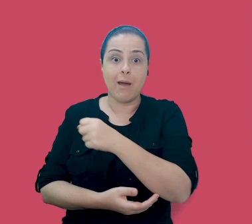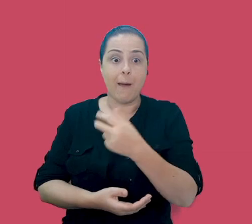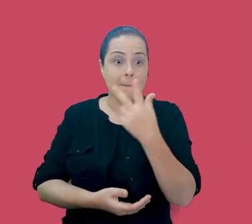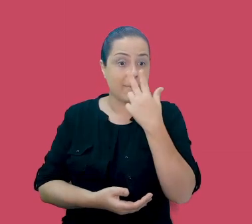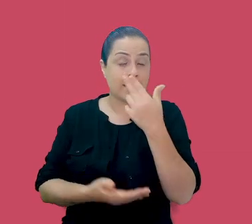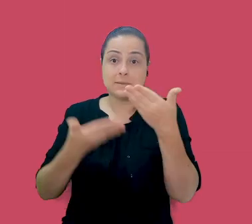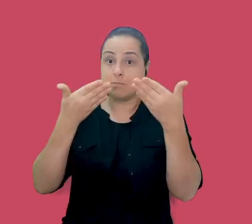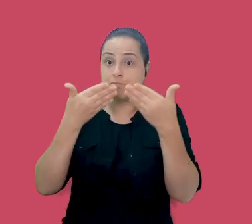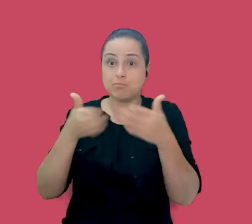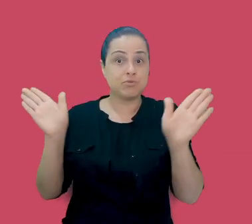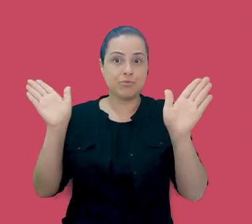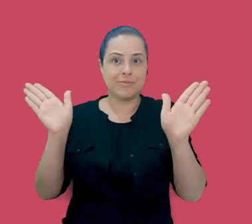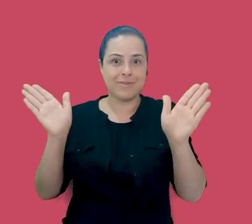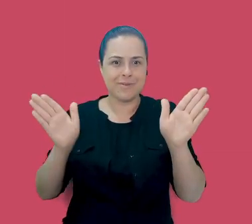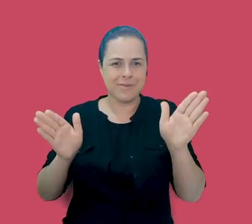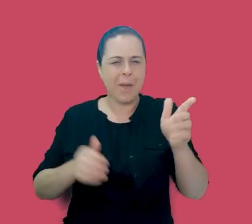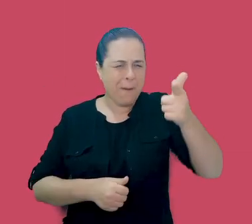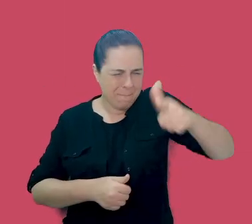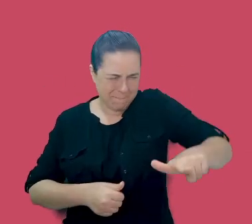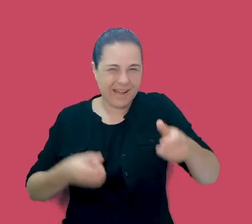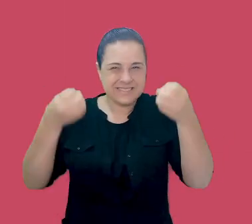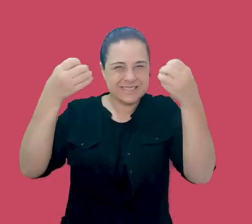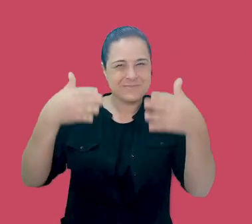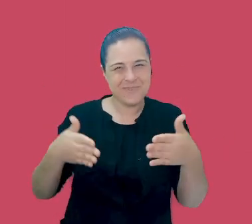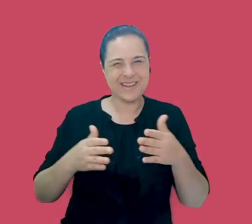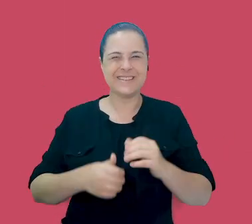Então, fale-nos mais.